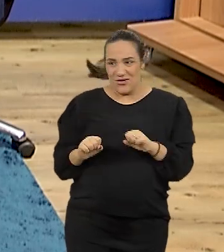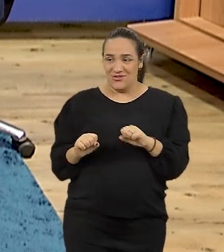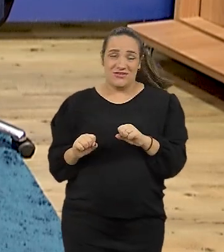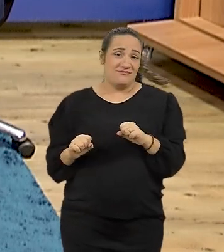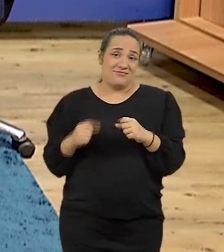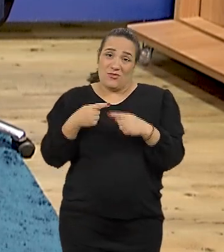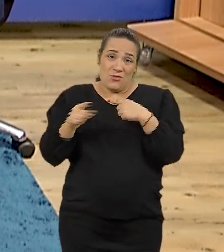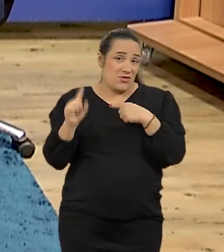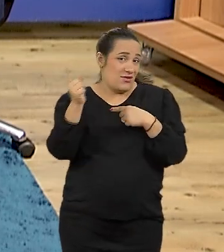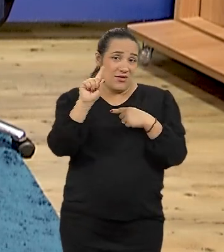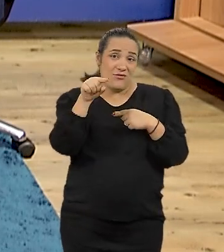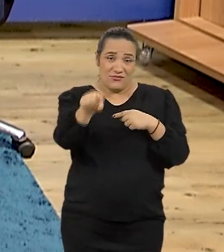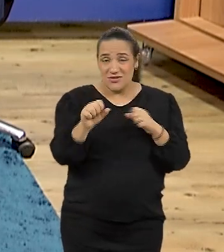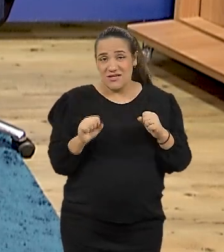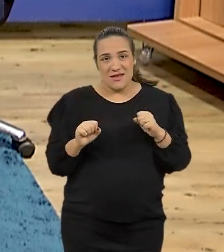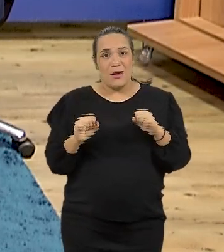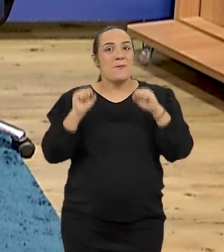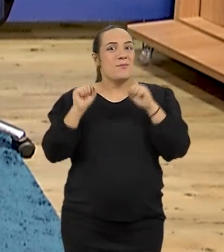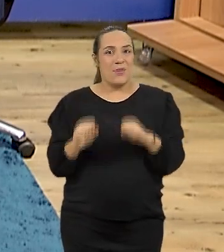vez.